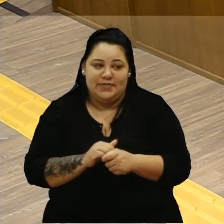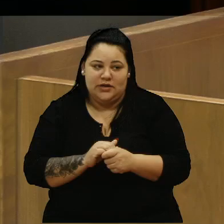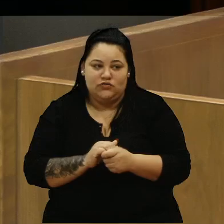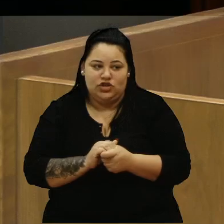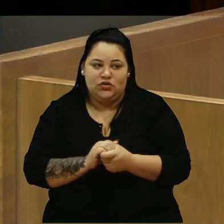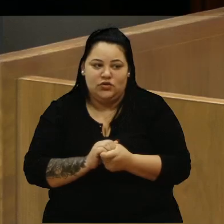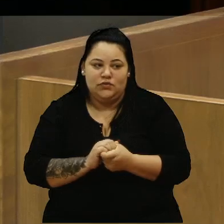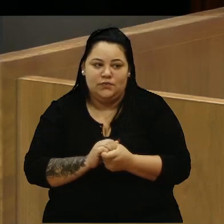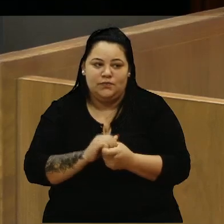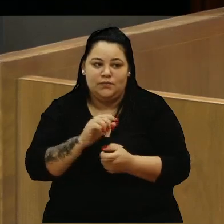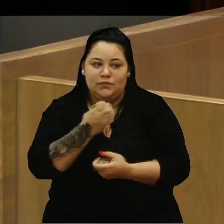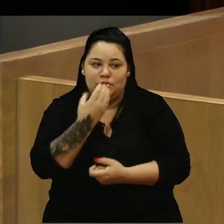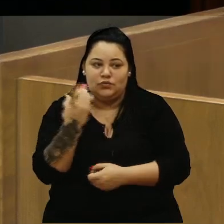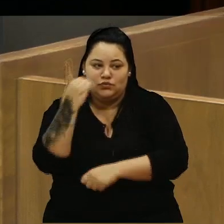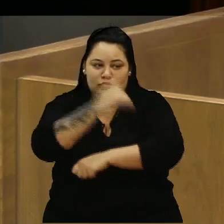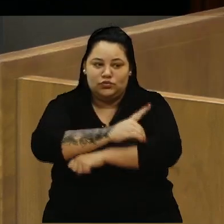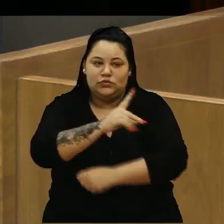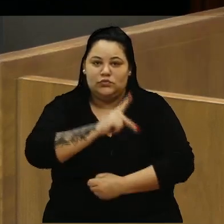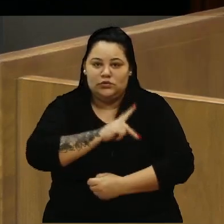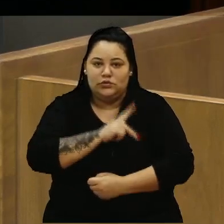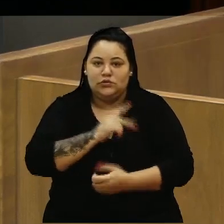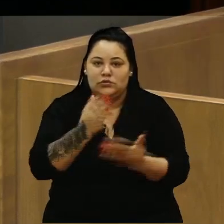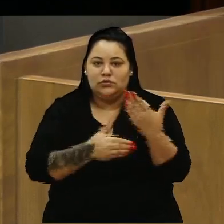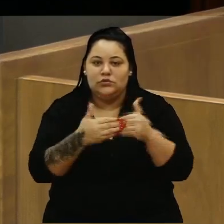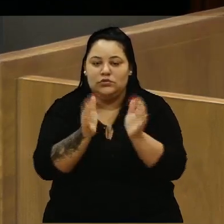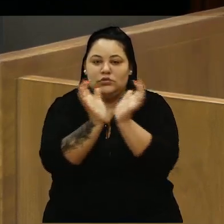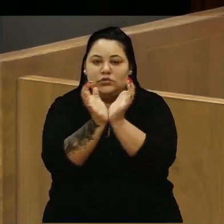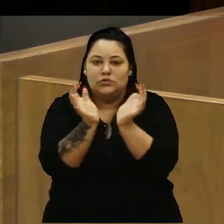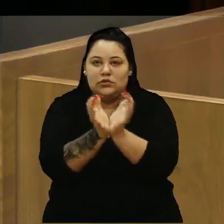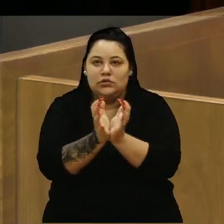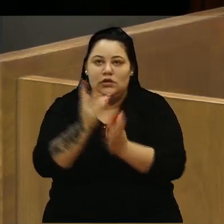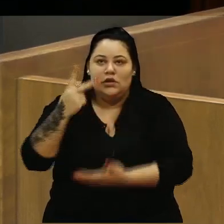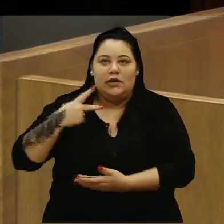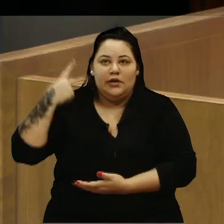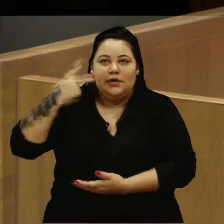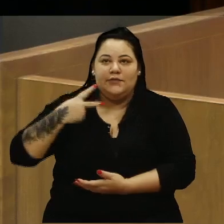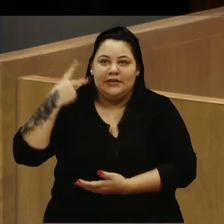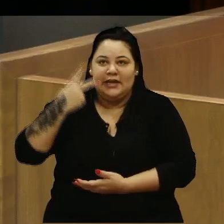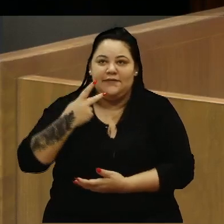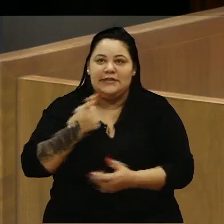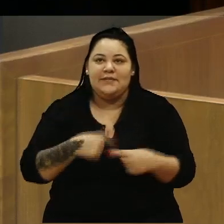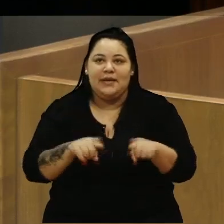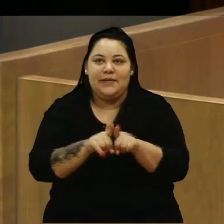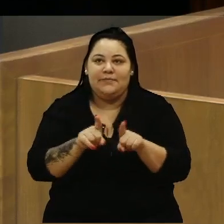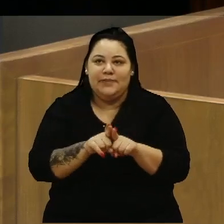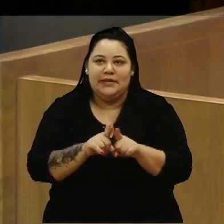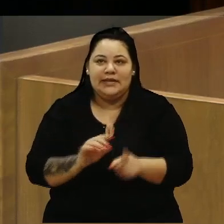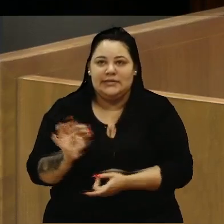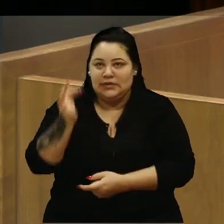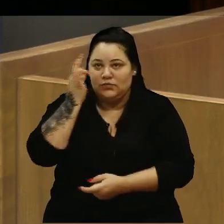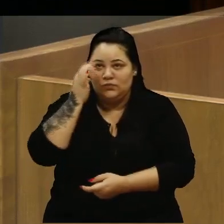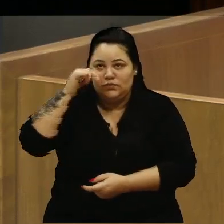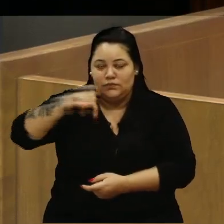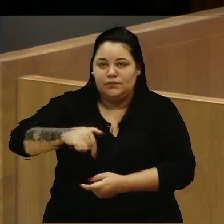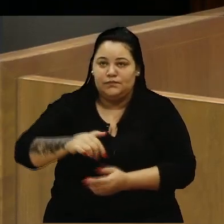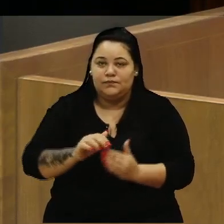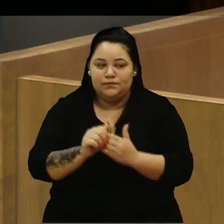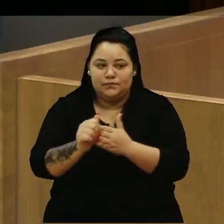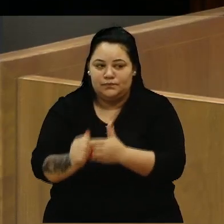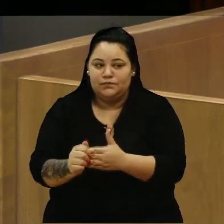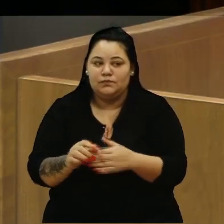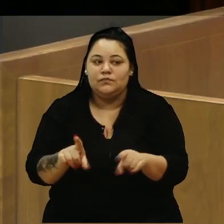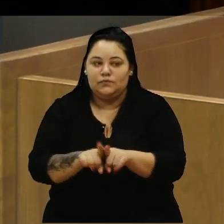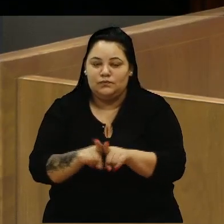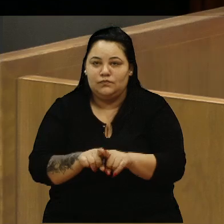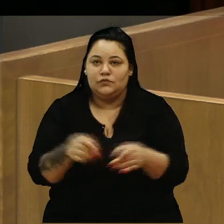Bom dia, presidente. Bom dia, colegas vereadores, a quem está conosco aqui e quem nos assiste de casa.